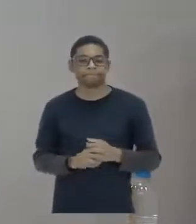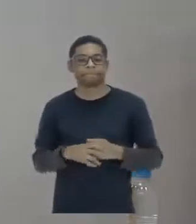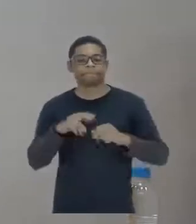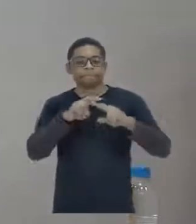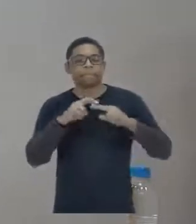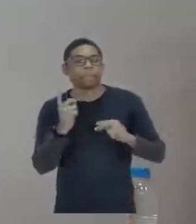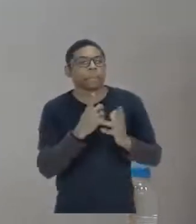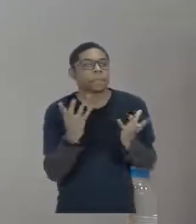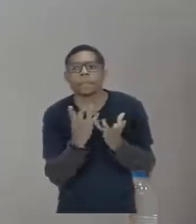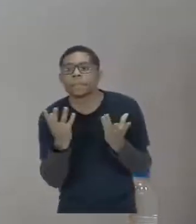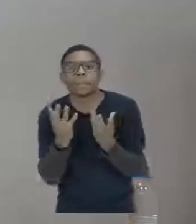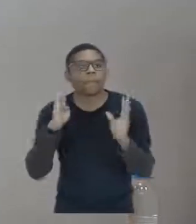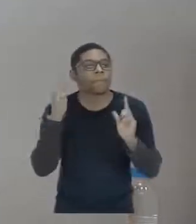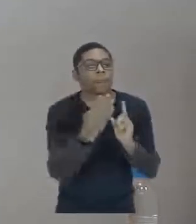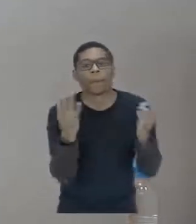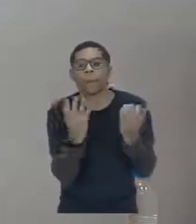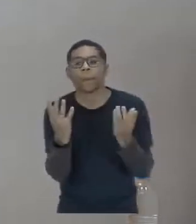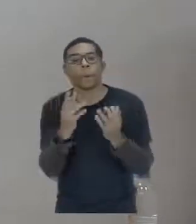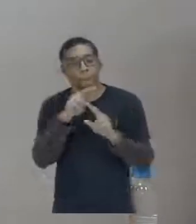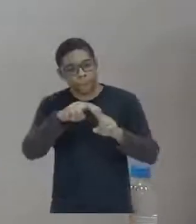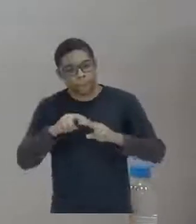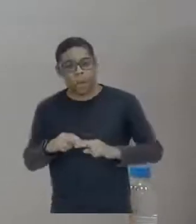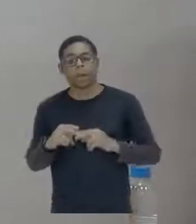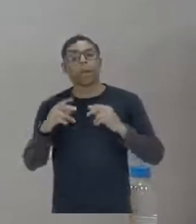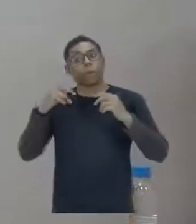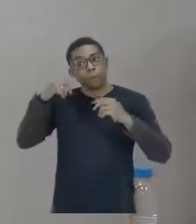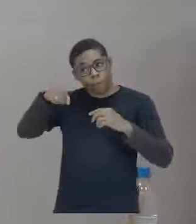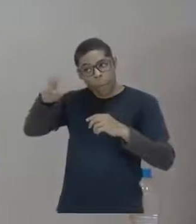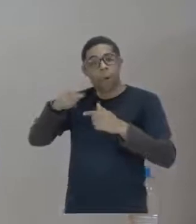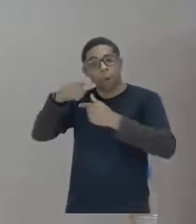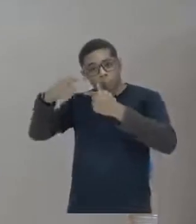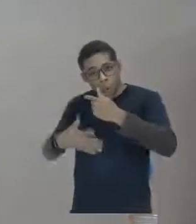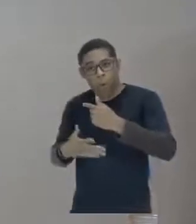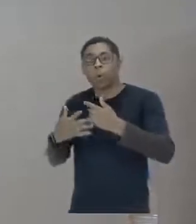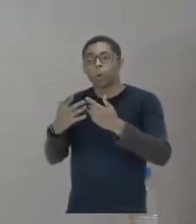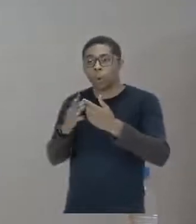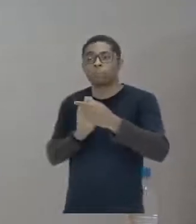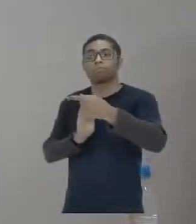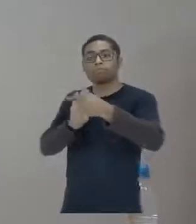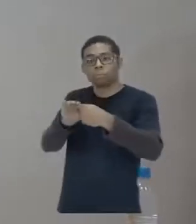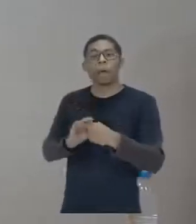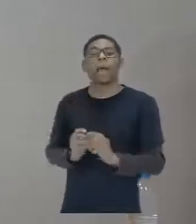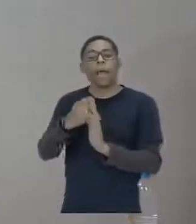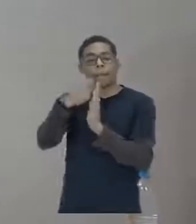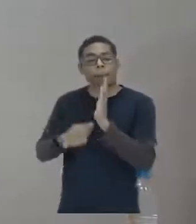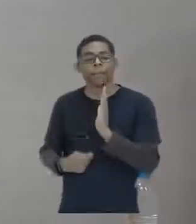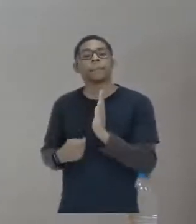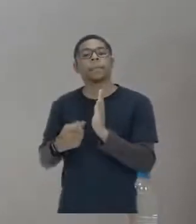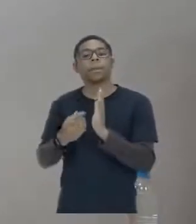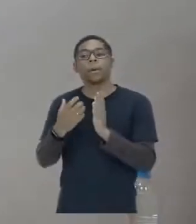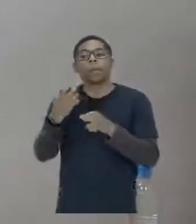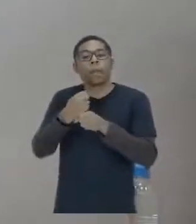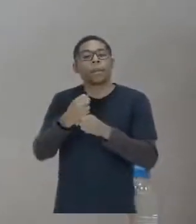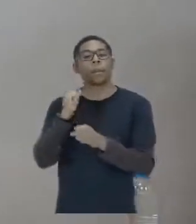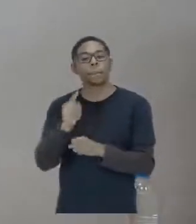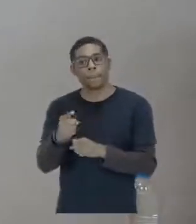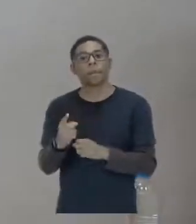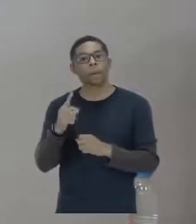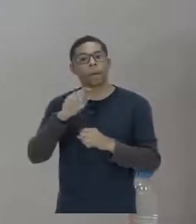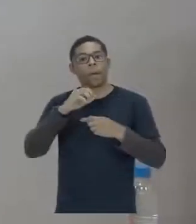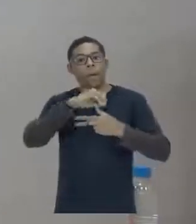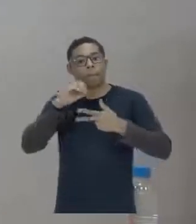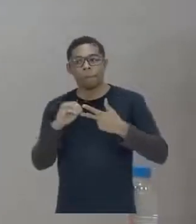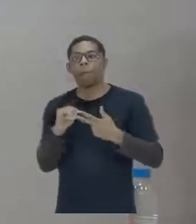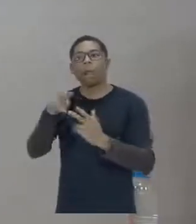uma referência. Leiam, joga lá de novo, no Google. Redação, nota 1000 do Enem. Leia, veja qual é a estrutura,